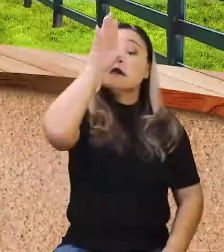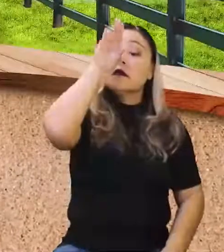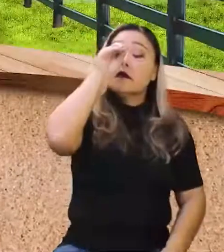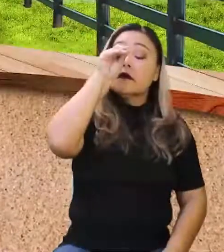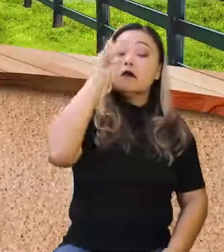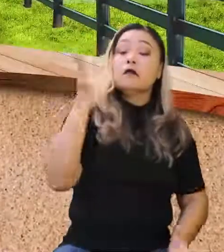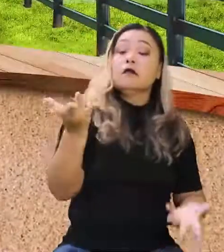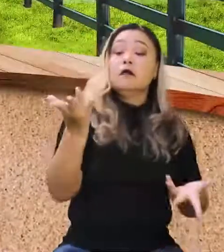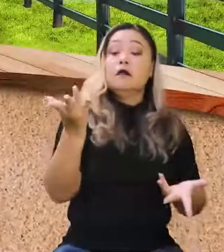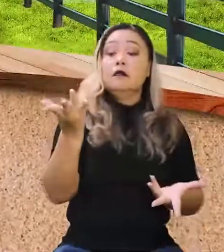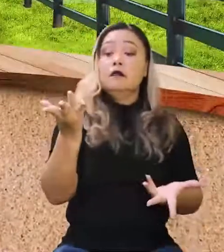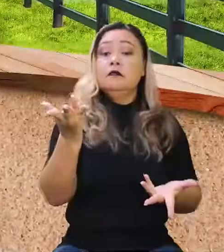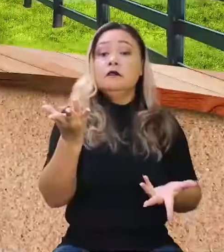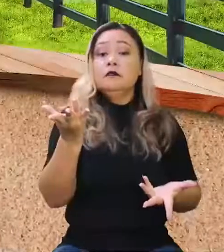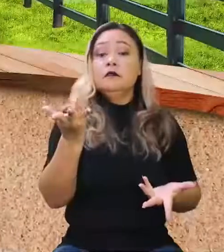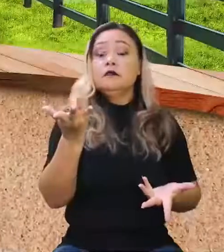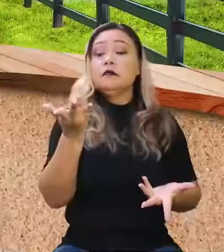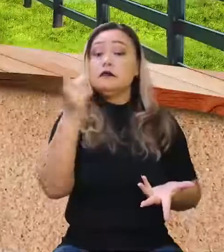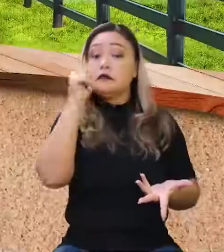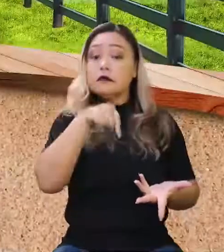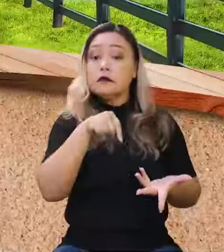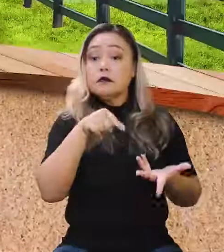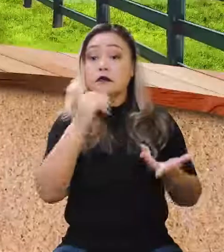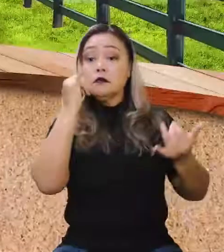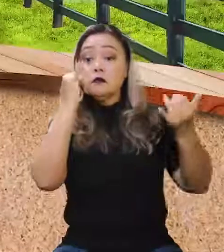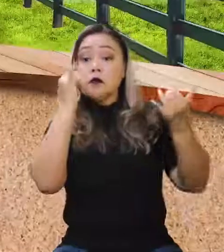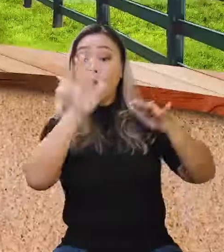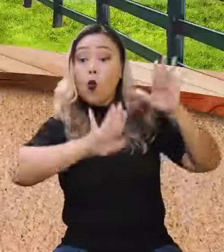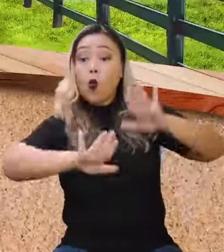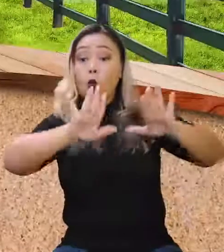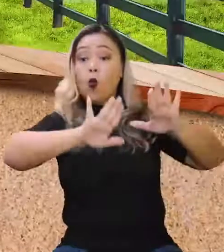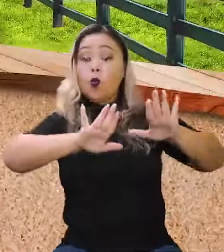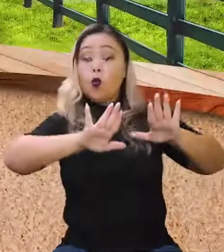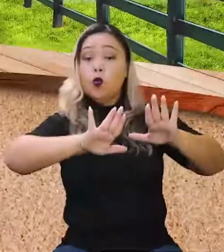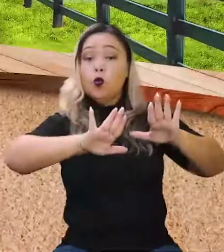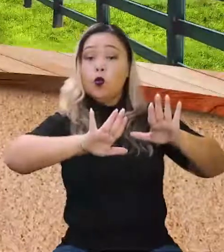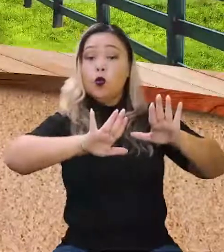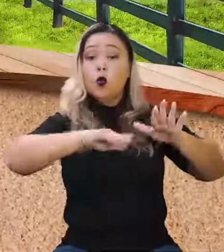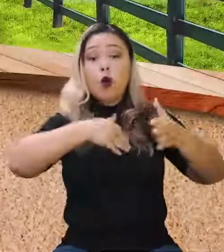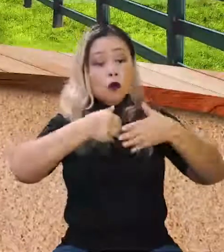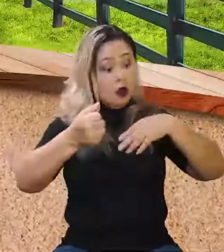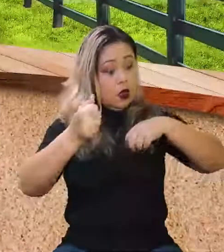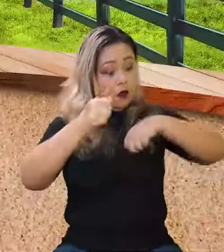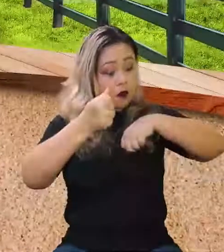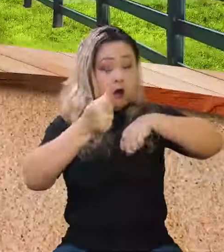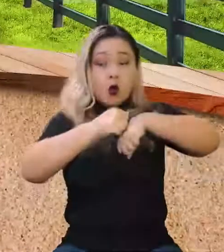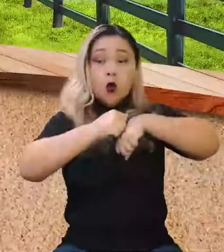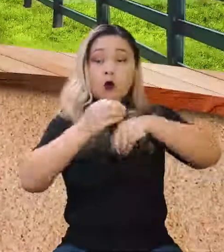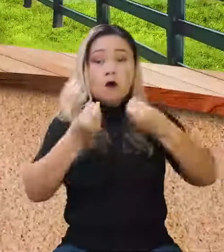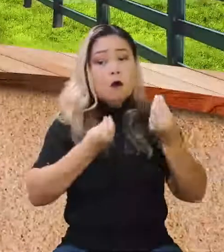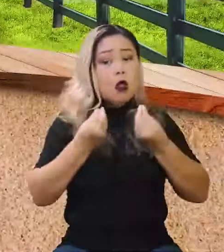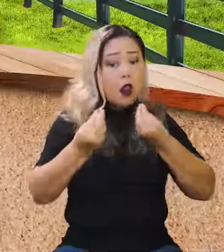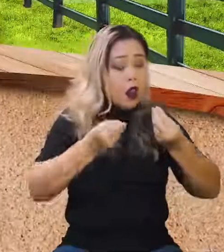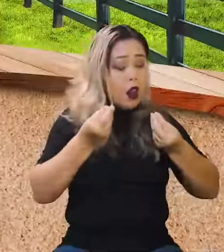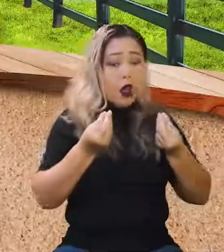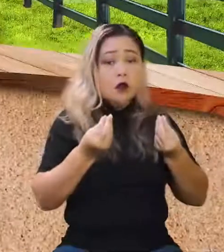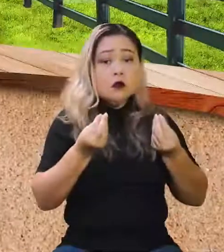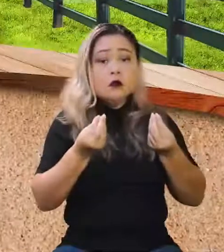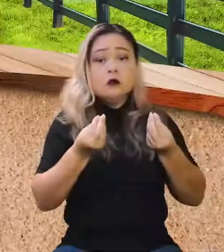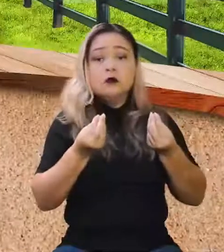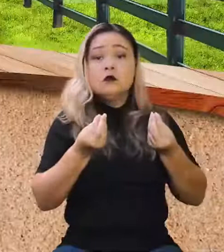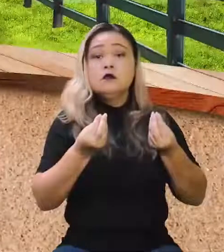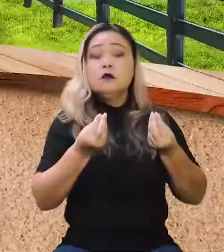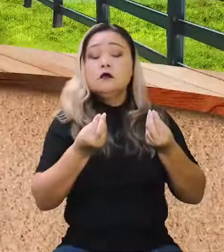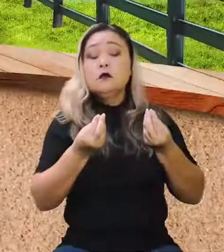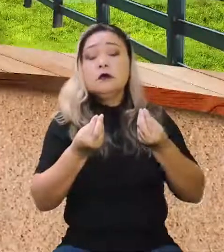das aves, principalmente elas, tomar muito cuidado, por causa que você, qualquer machucado ou um manejo que não é